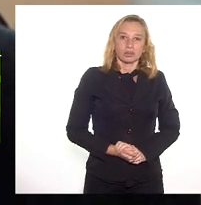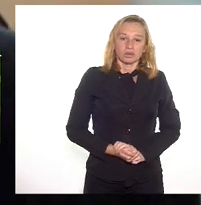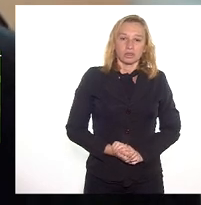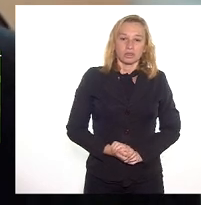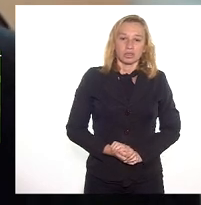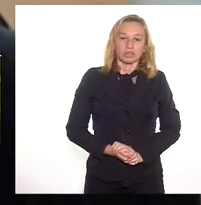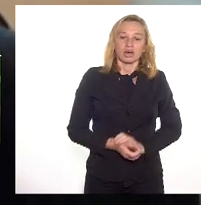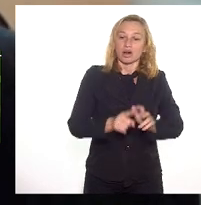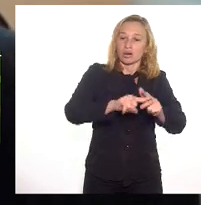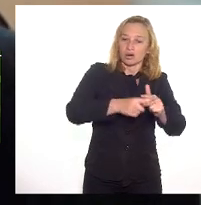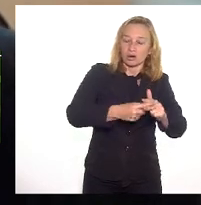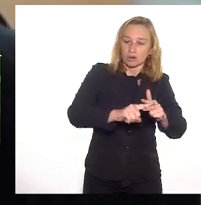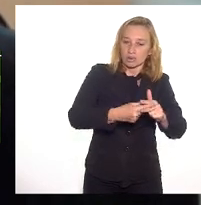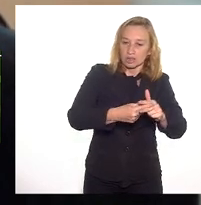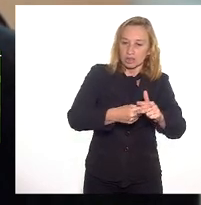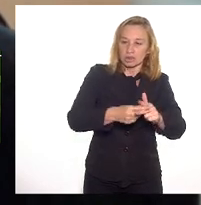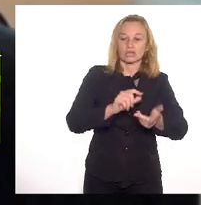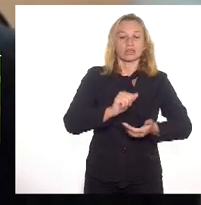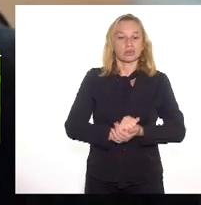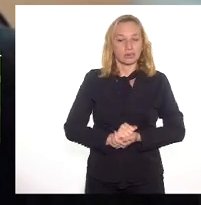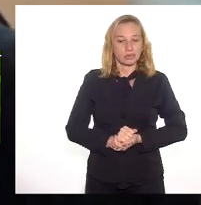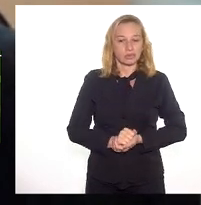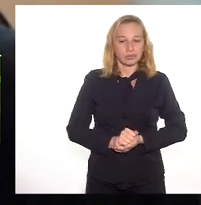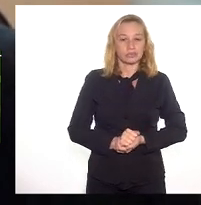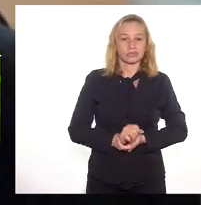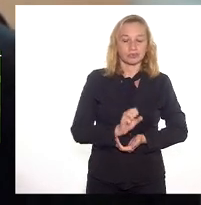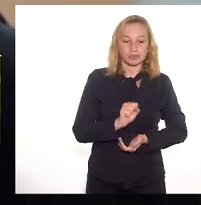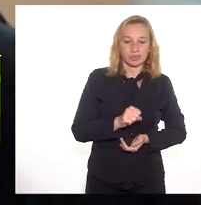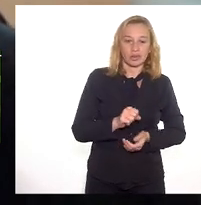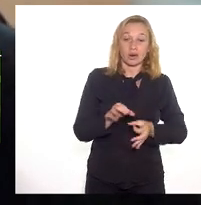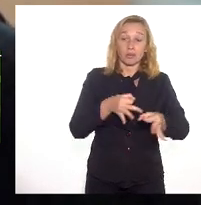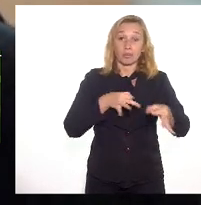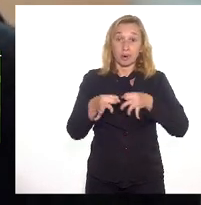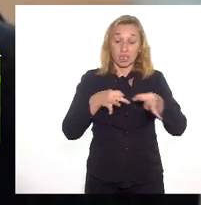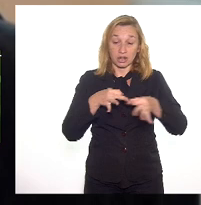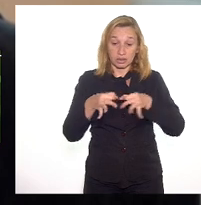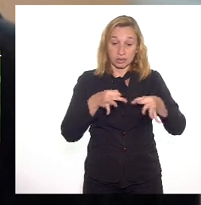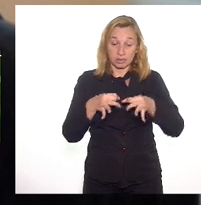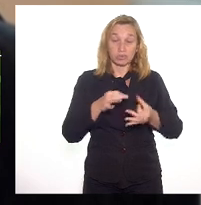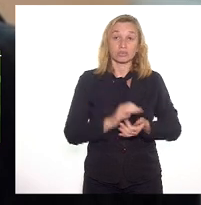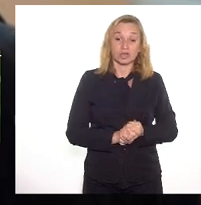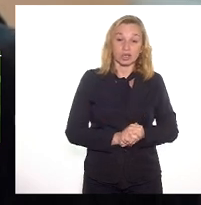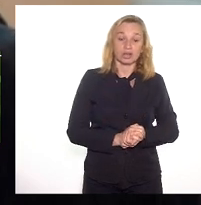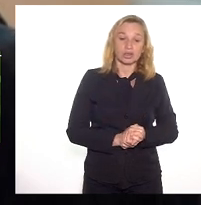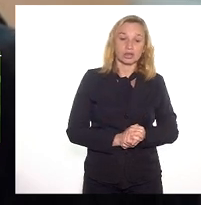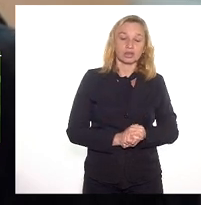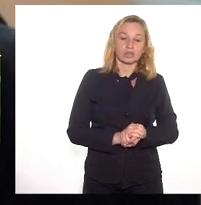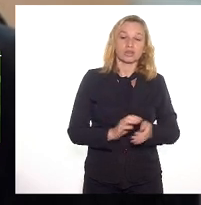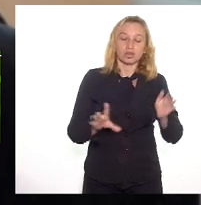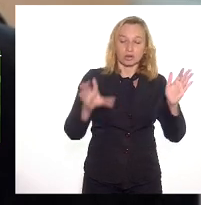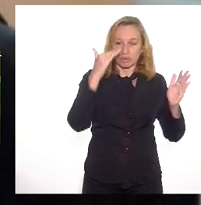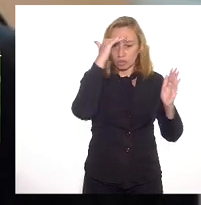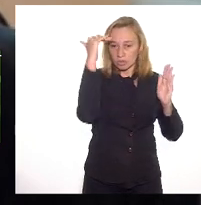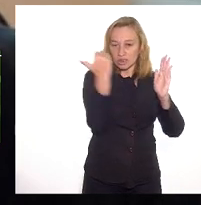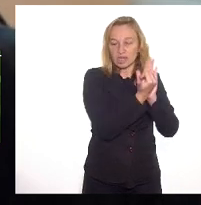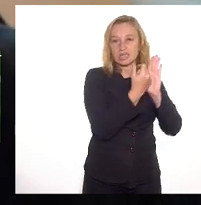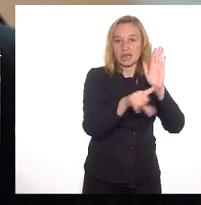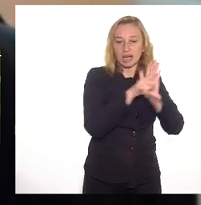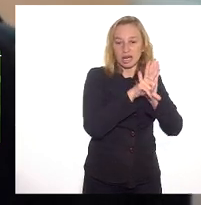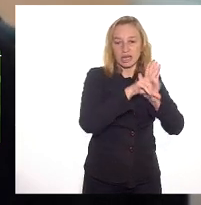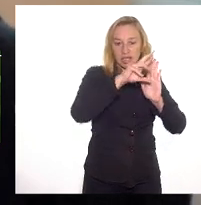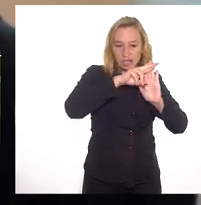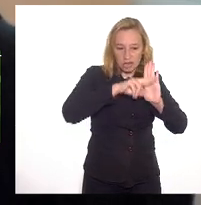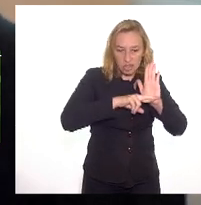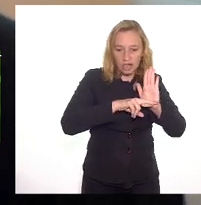à regulamentação vigente. A gente descarta de plano, presidente, qualquer hipótese de descumprimento da legislação e das regras